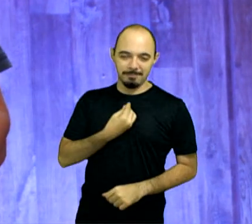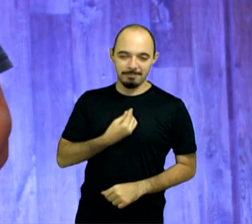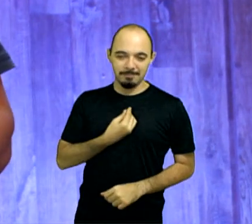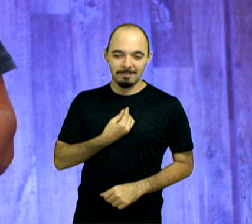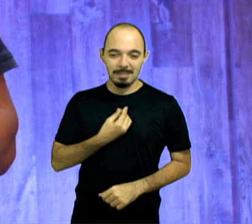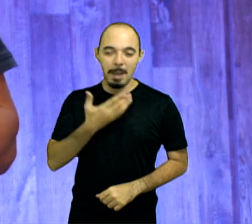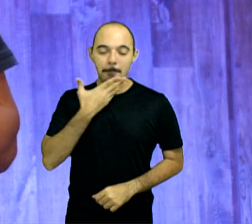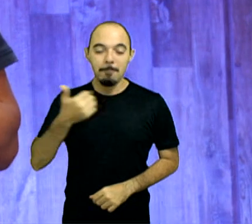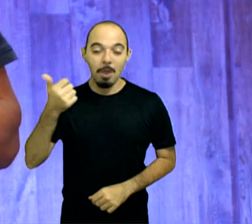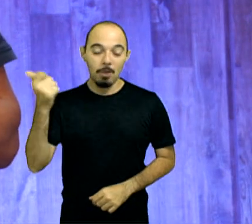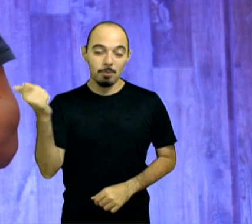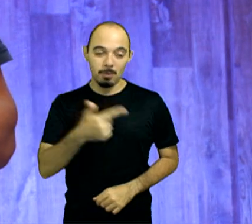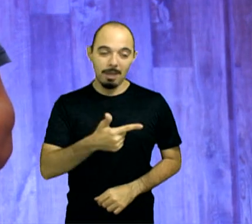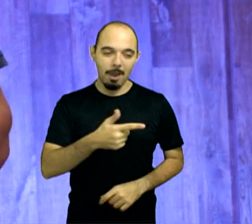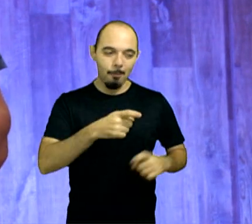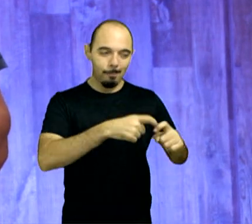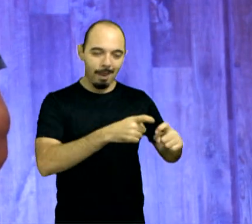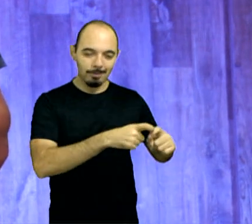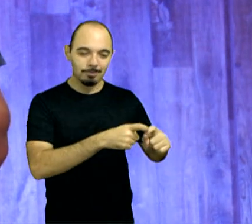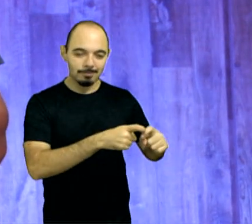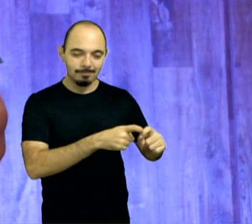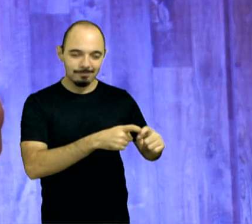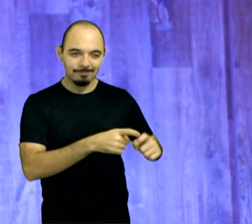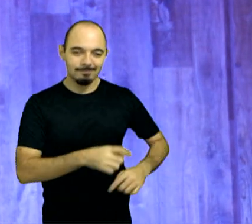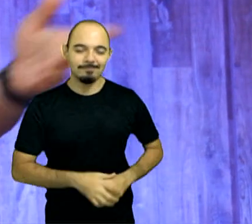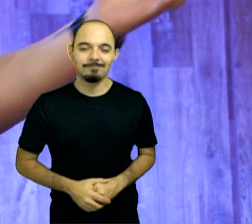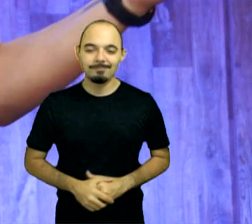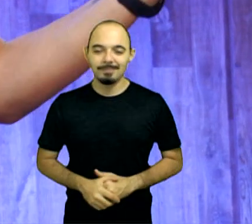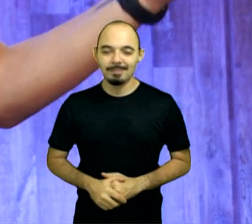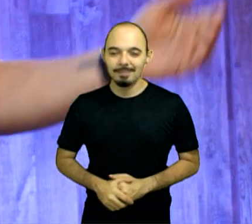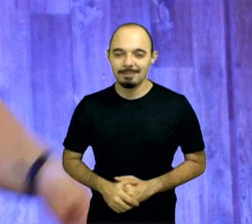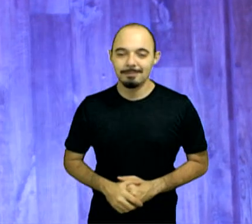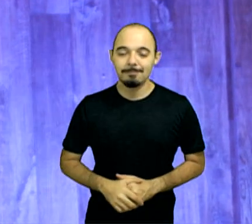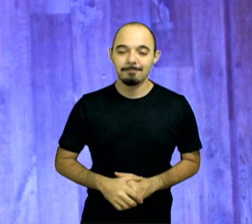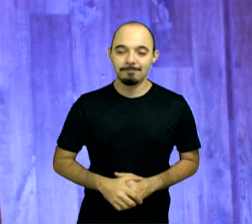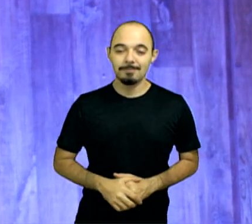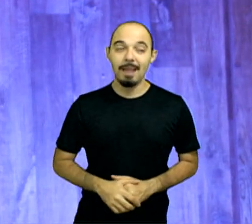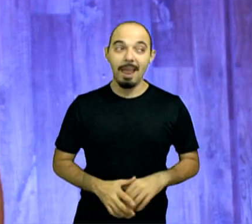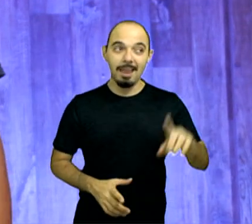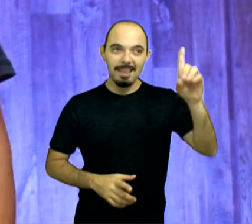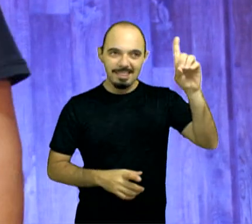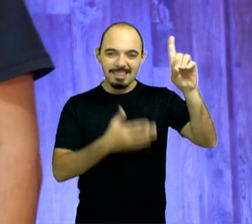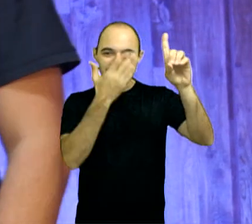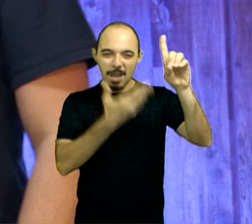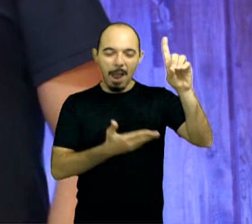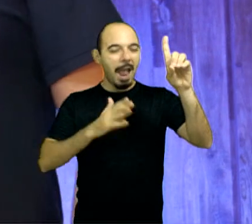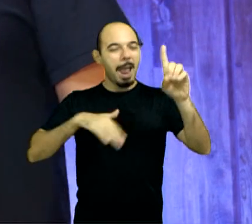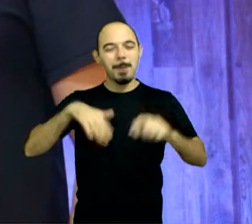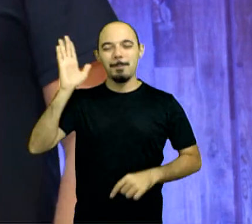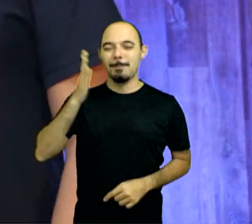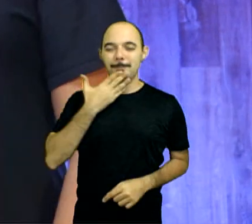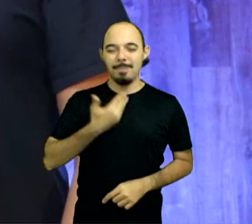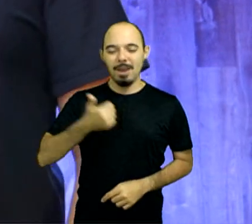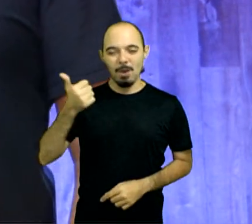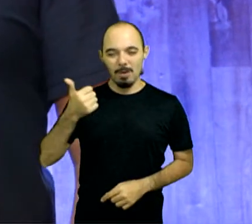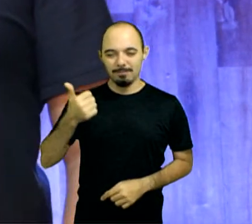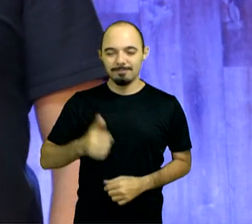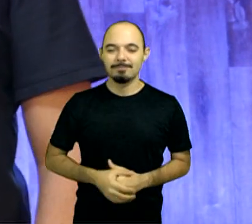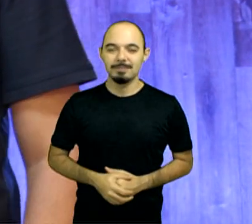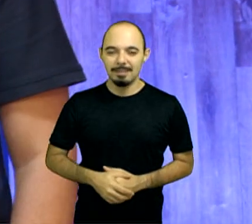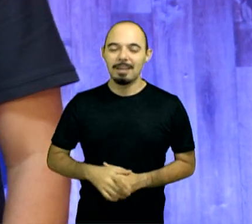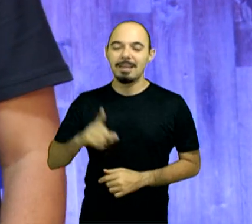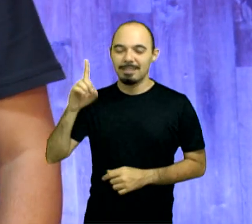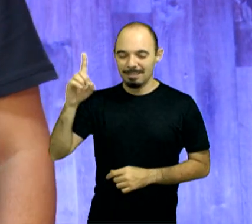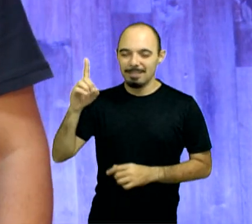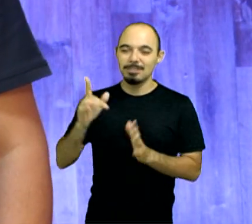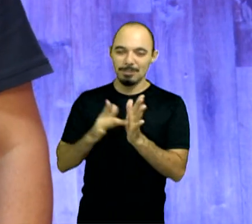tudo, é confiar em Deus. Porque o milagre vem dele. E hoje eu posso contar meu milagre, tá vendo? Deus é bom. Bem,